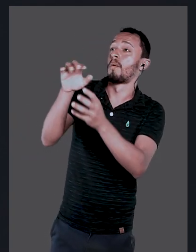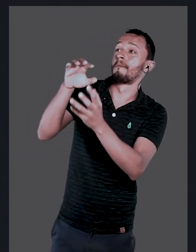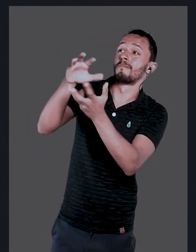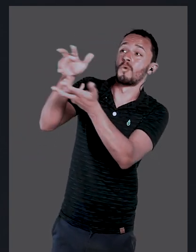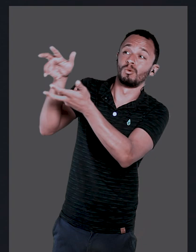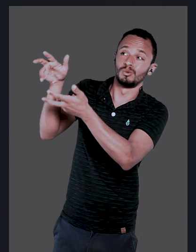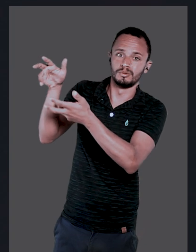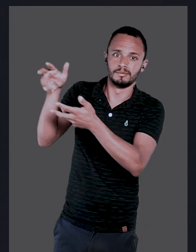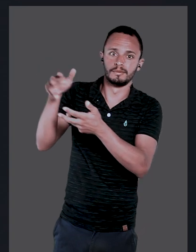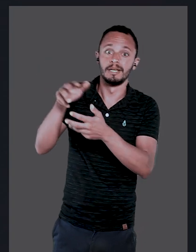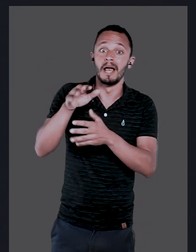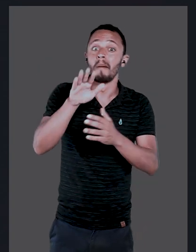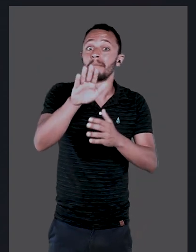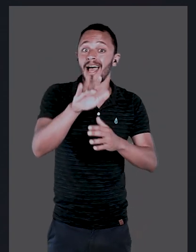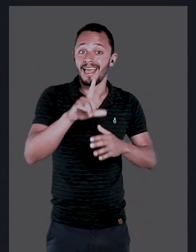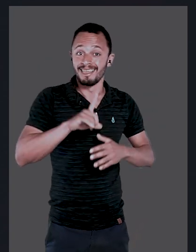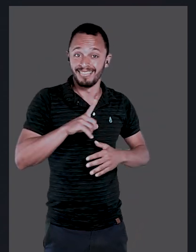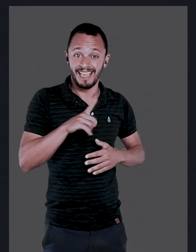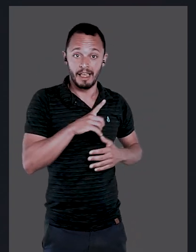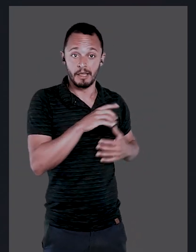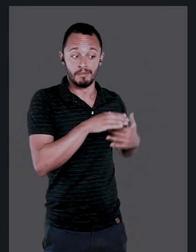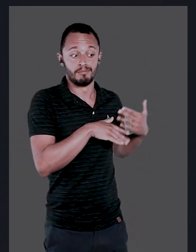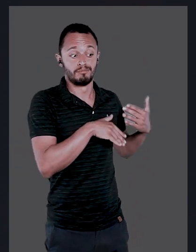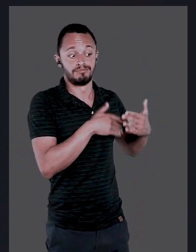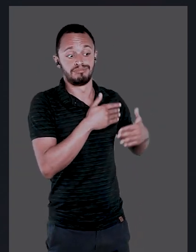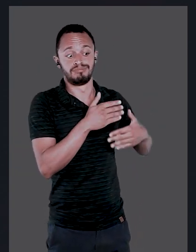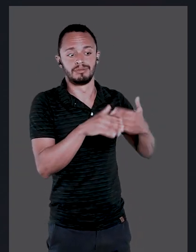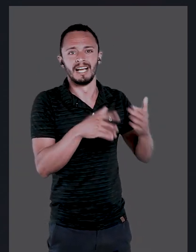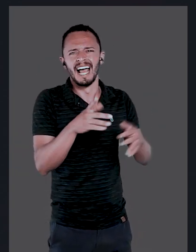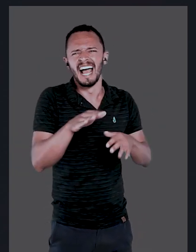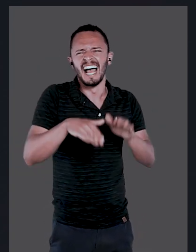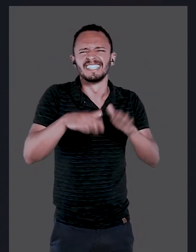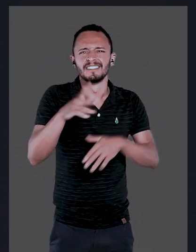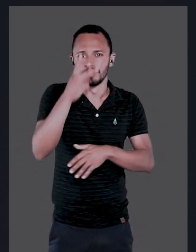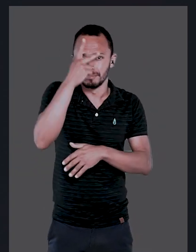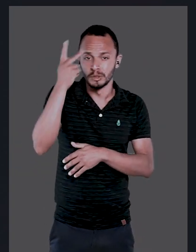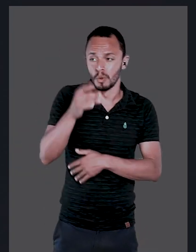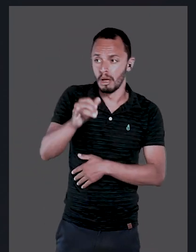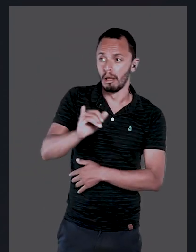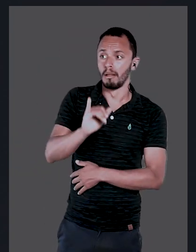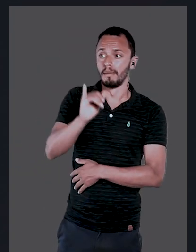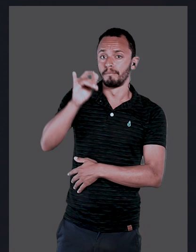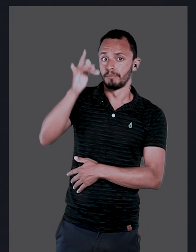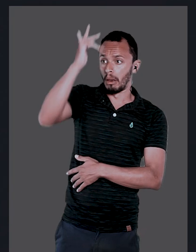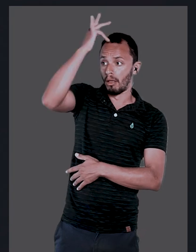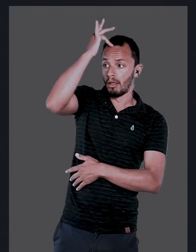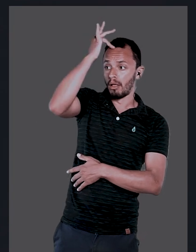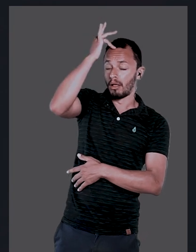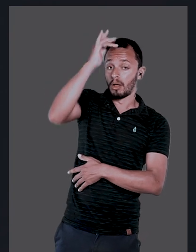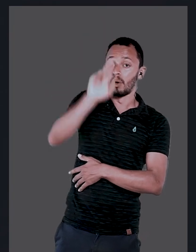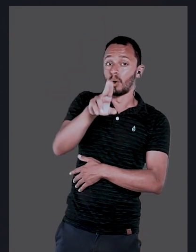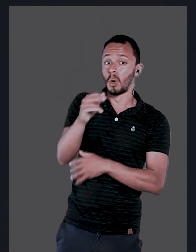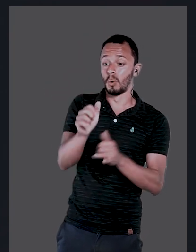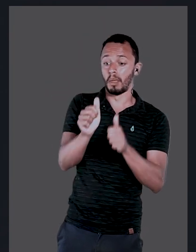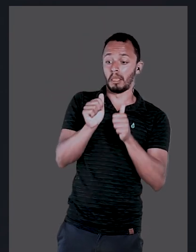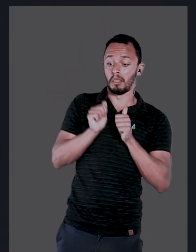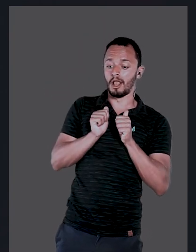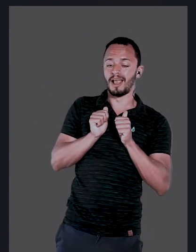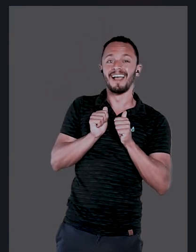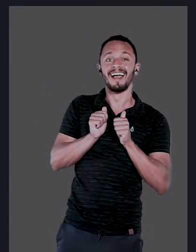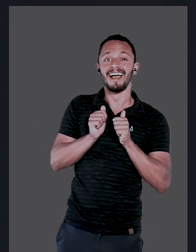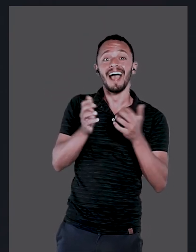sobretudo, a solicitar a uma nova geração, ou uma multidão de gente que talvez até vivesse desimportada da